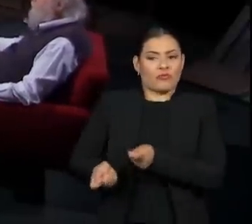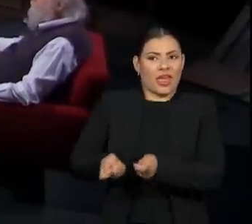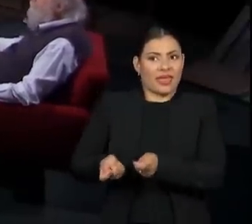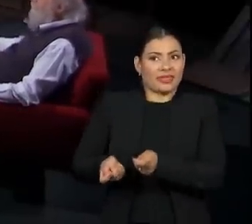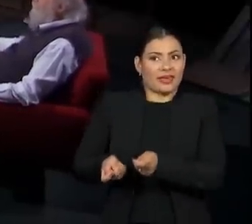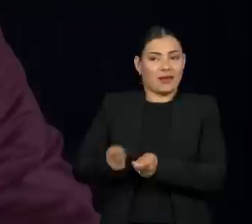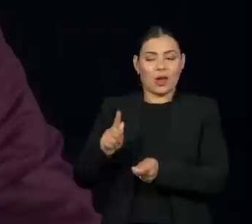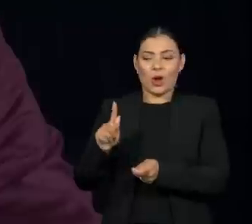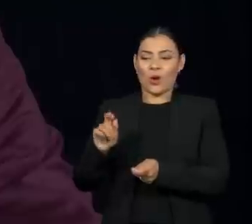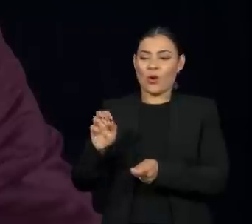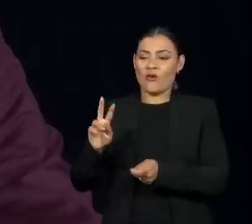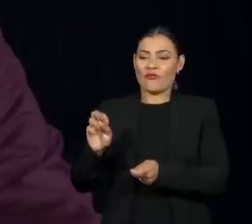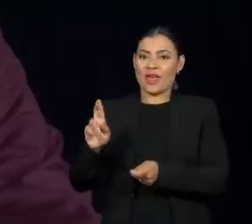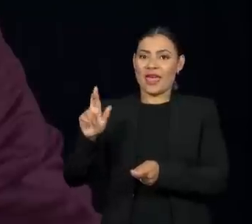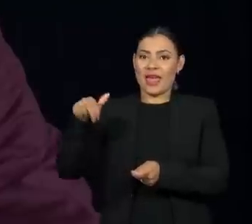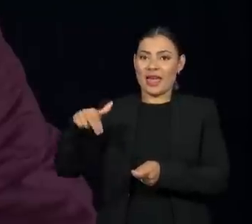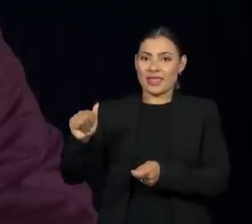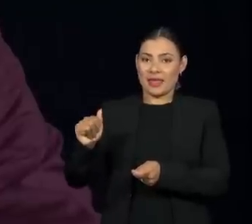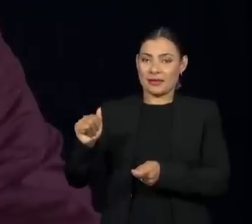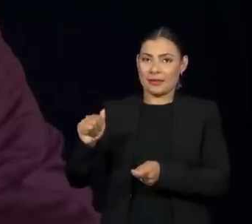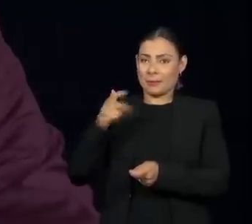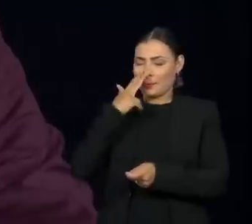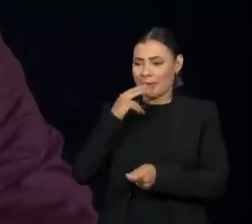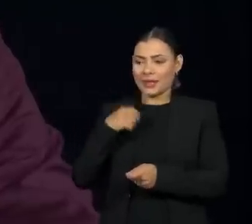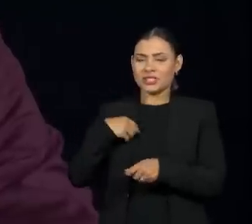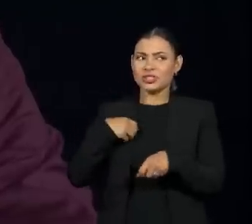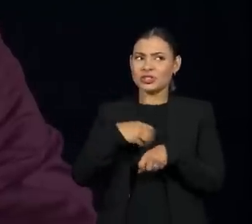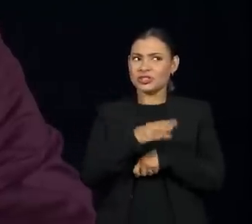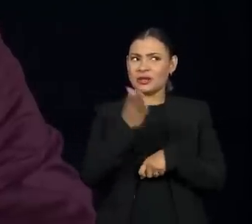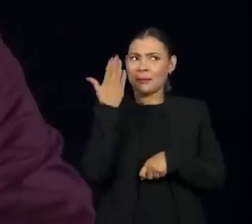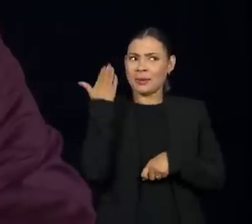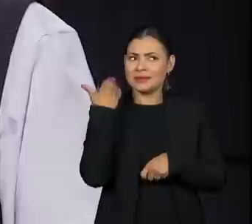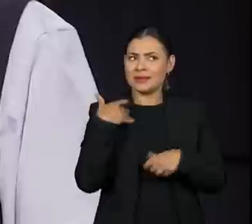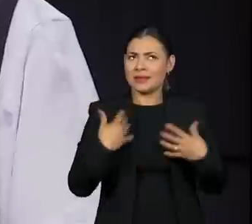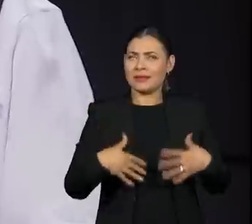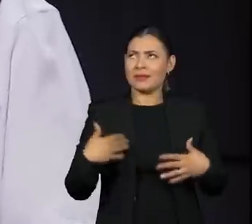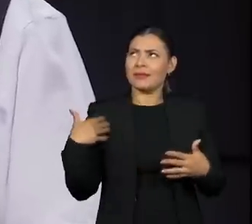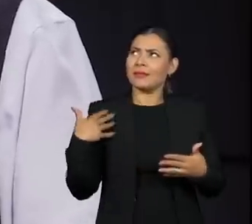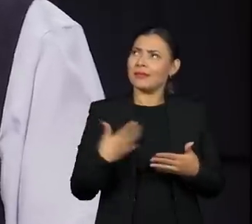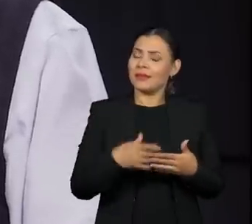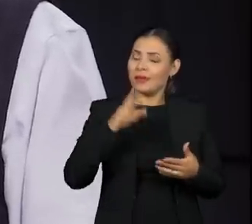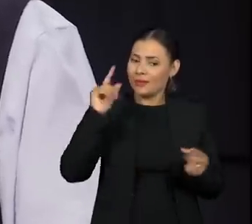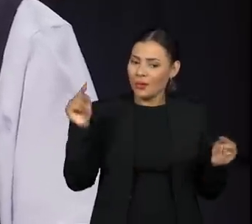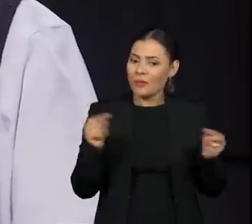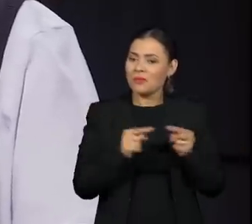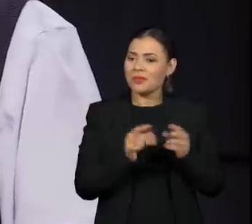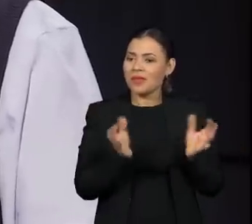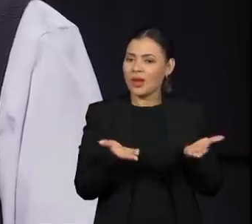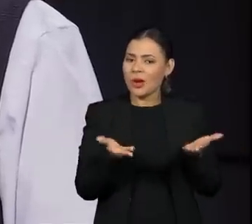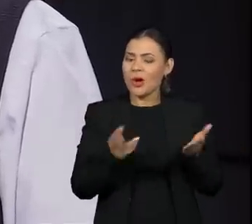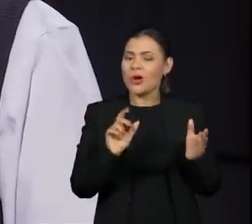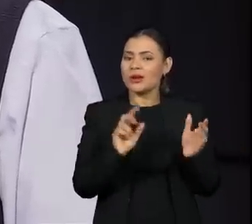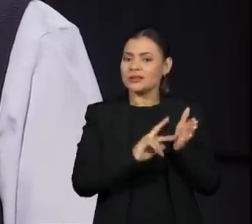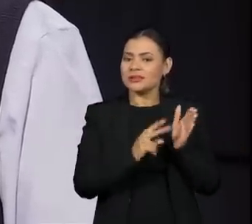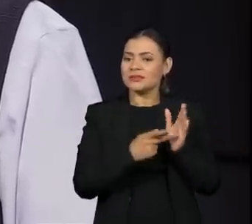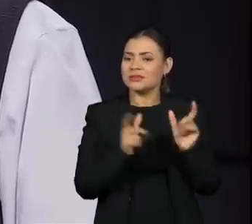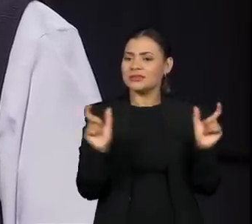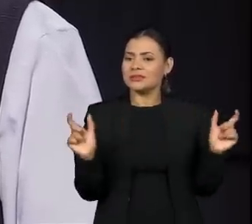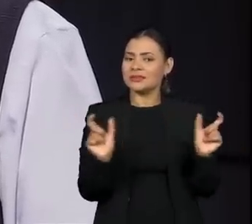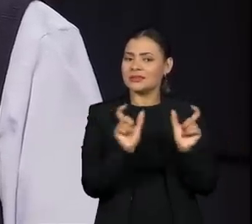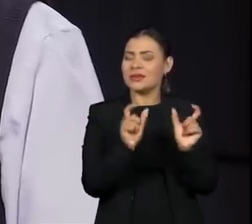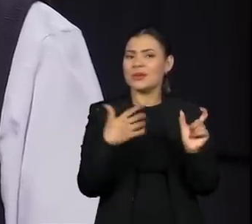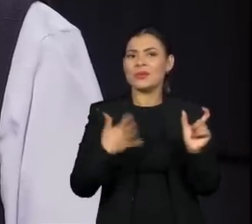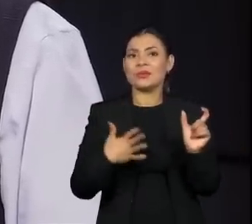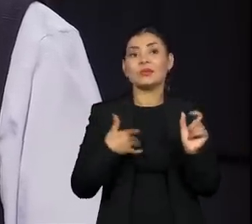que fala é que já tava dado essa dica hein pra gente desde o começo em parte vou te dizer mais uma outra hora em parte a gente tem montado